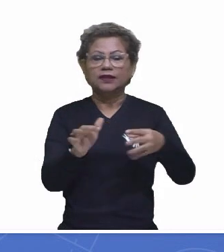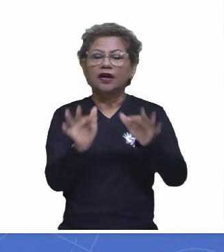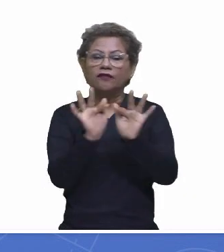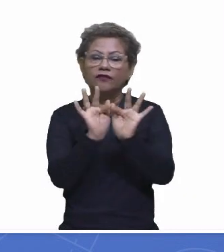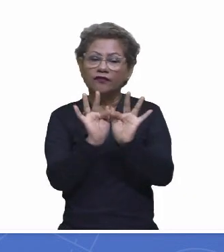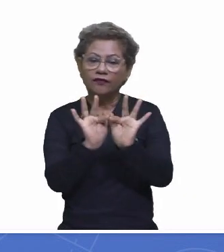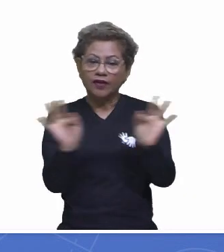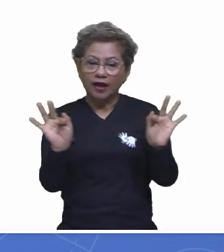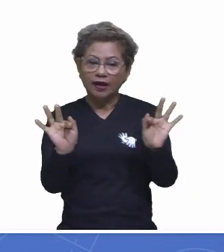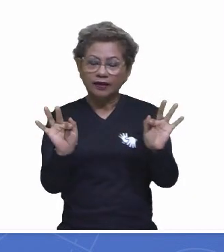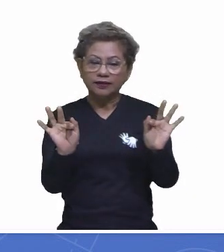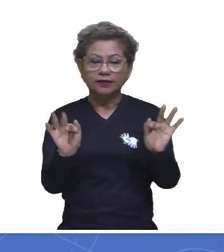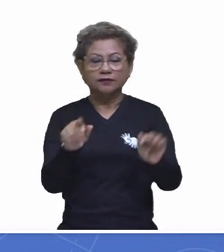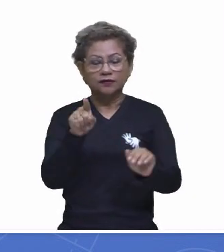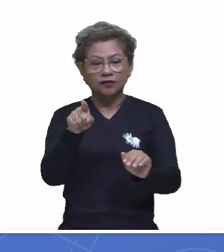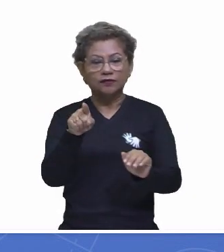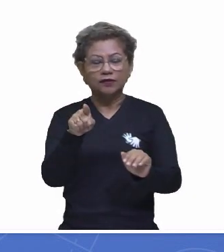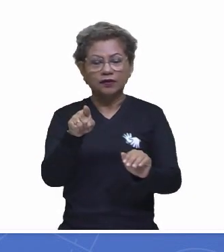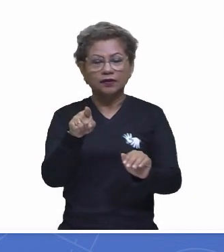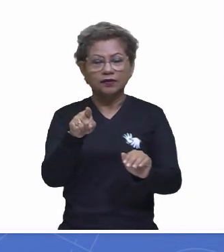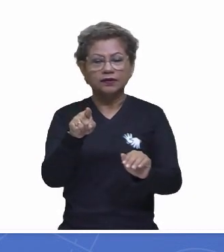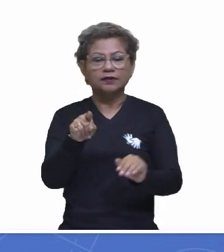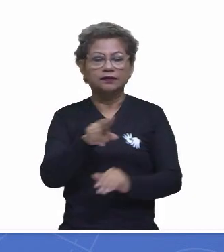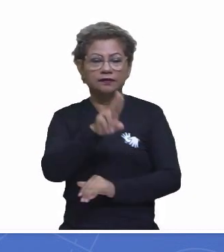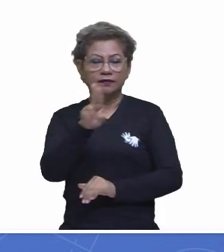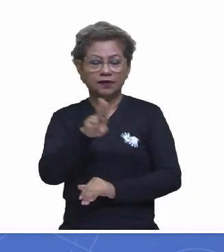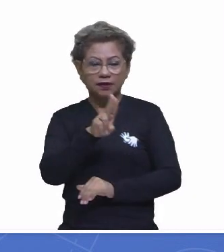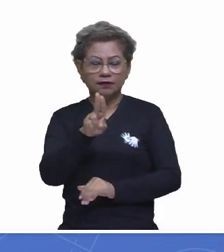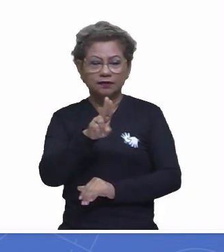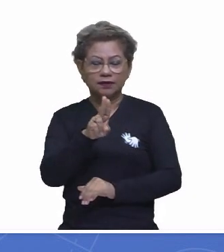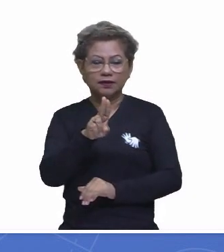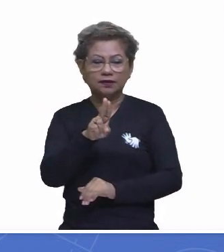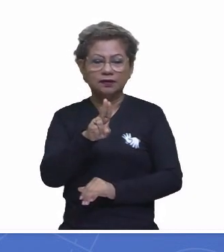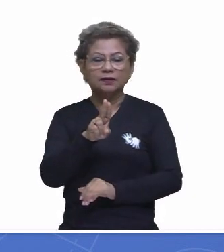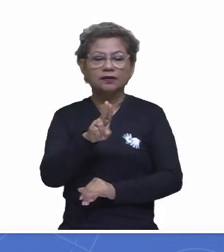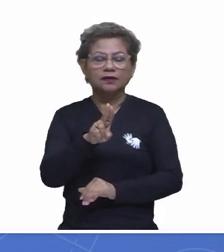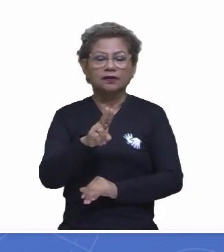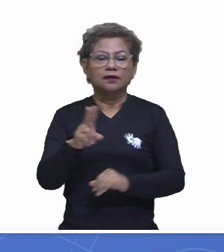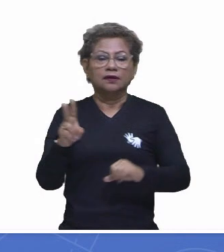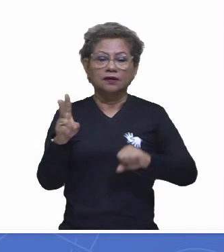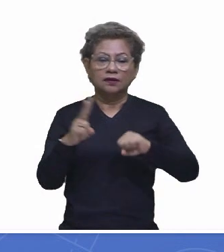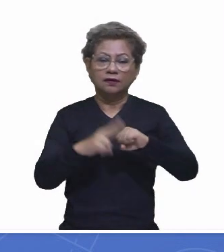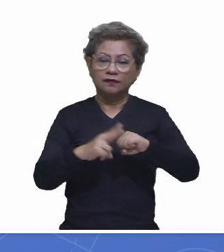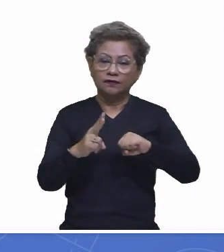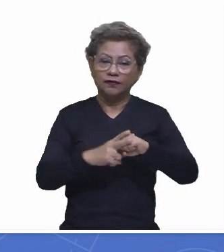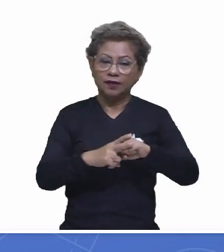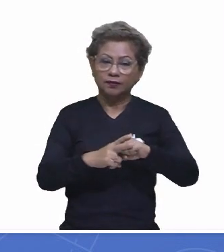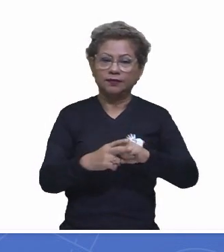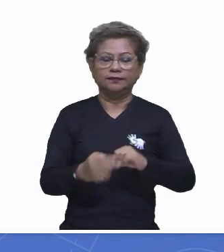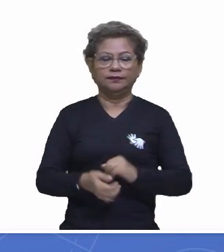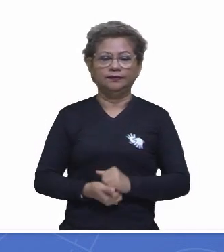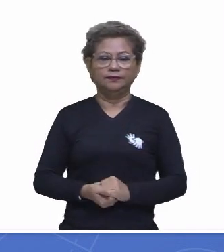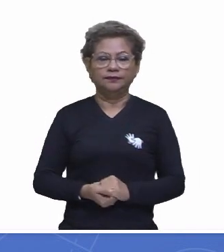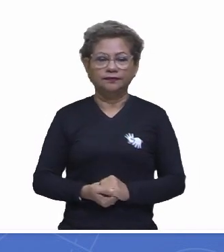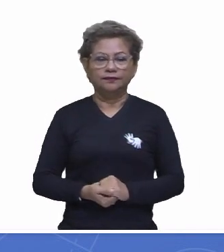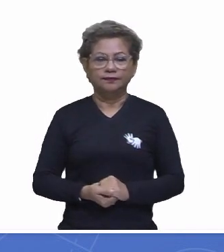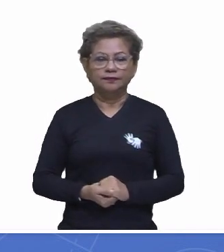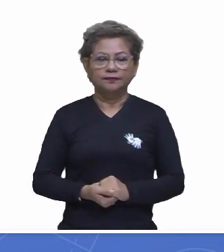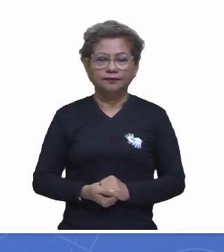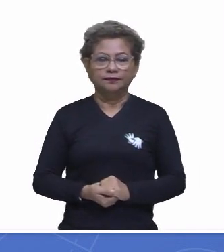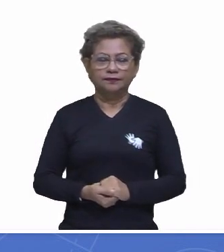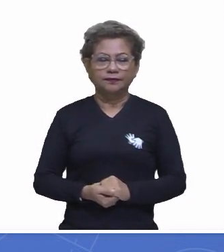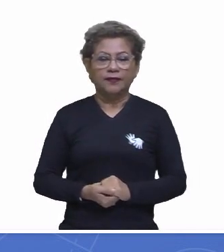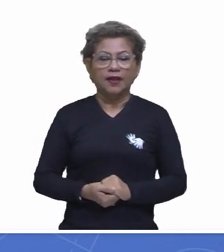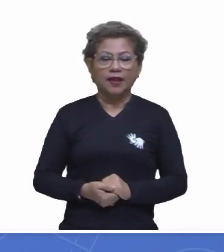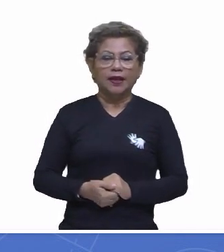três verbos deveriam ser utilizados para colocar essa frase no past continuous. Lembrando que o past continuous ele tem essa definição,